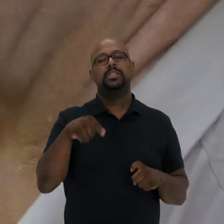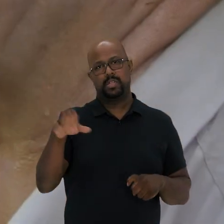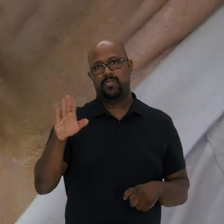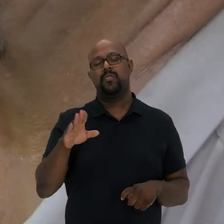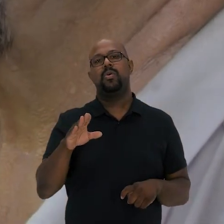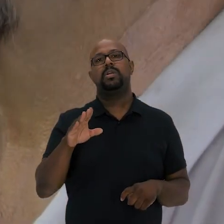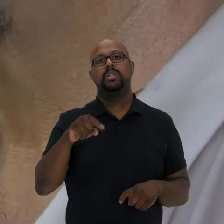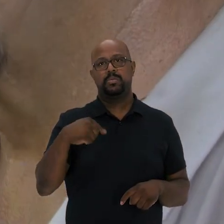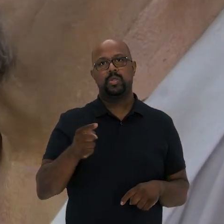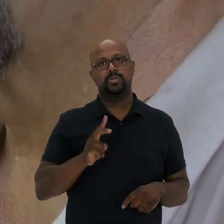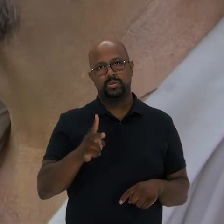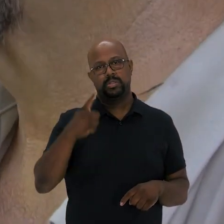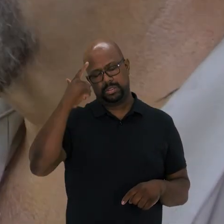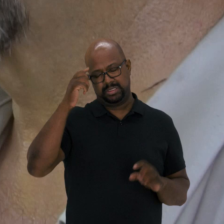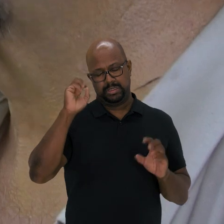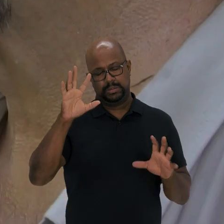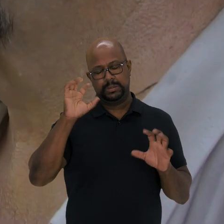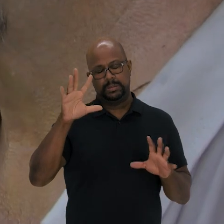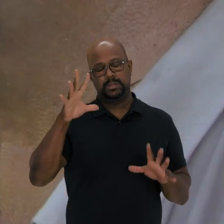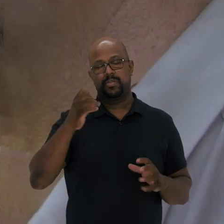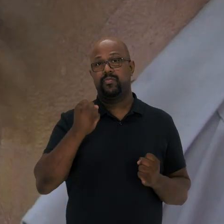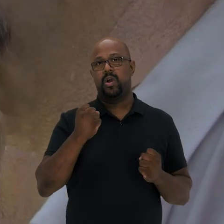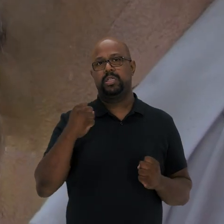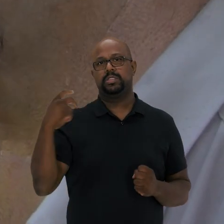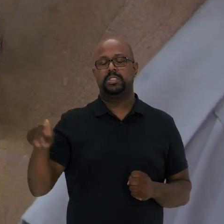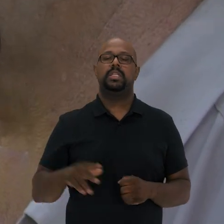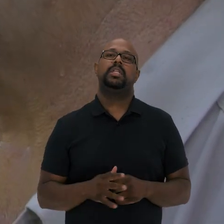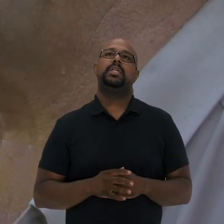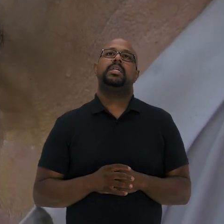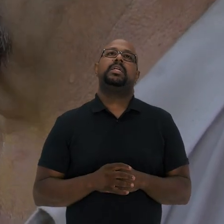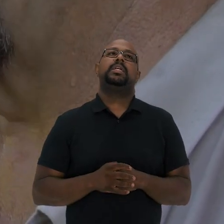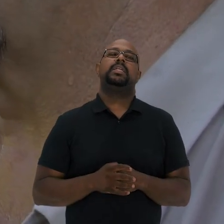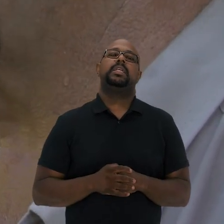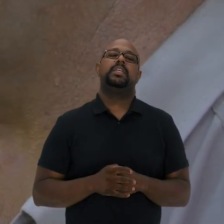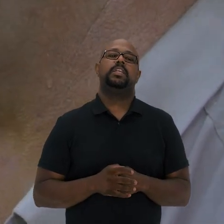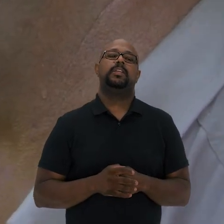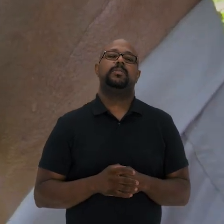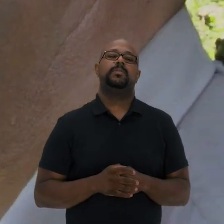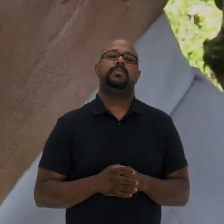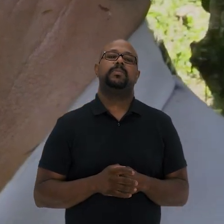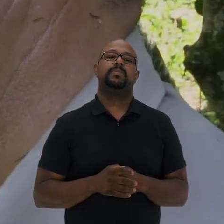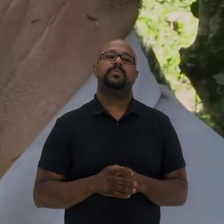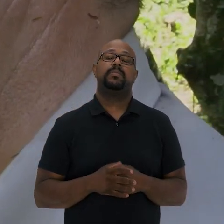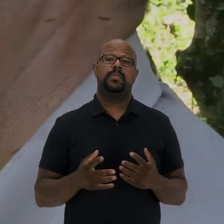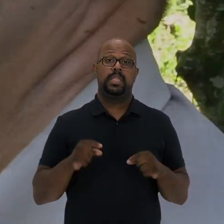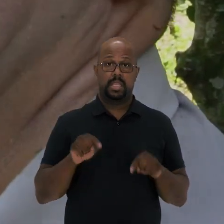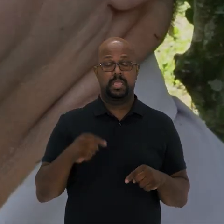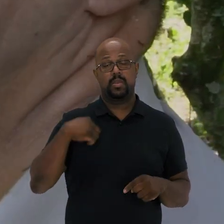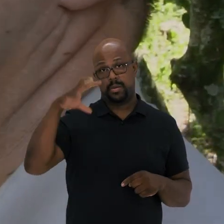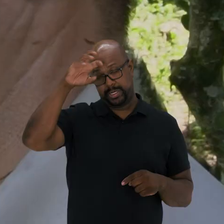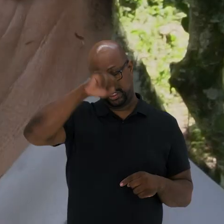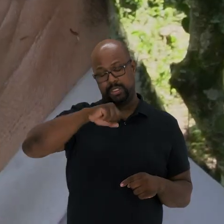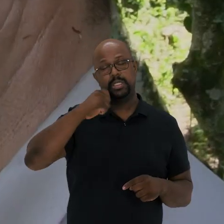que ele foi na época, e depois continuou dando umas dores de cabeça dele forte, né? E aqui